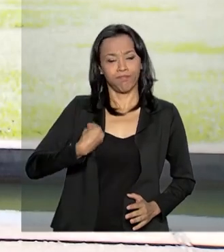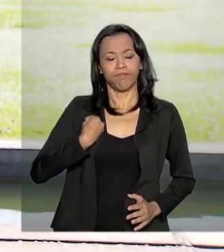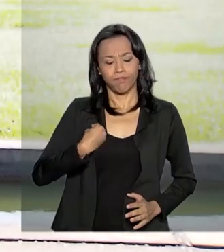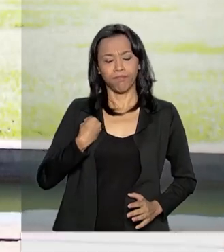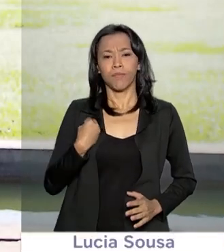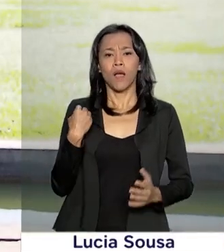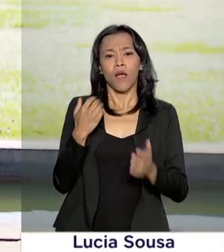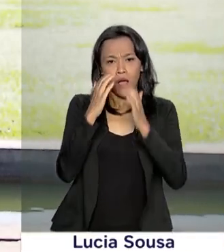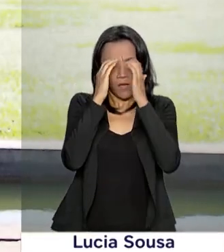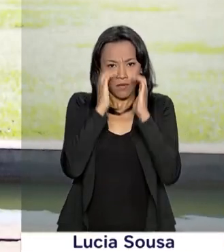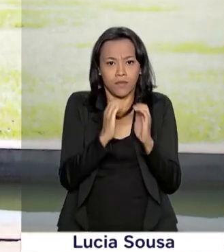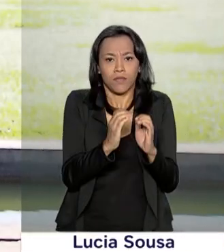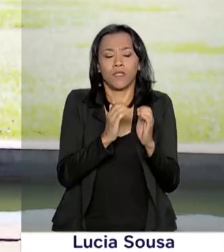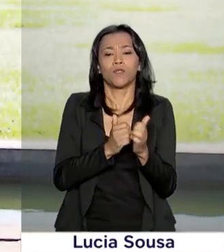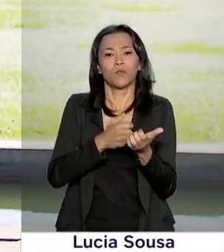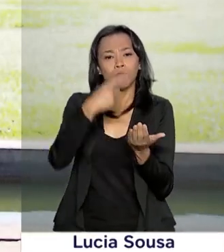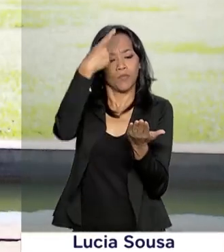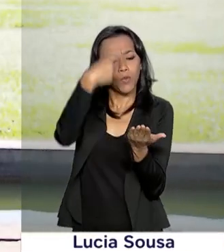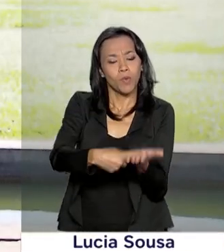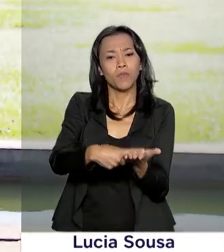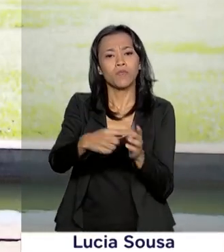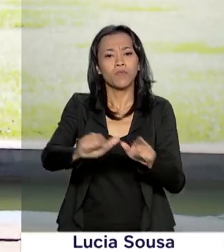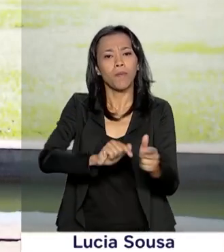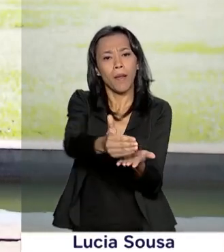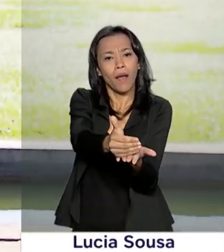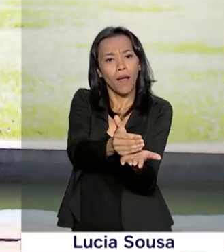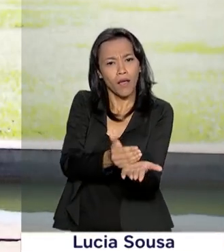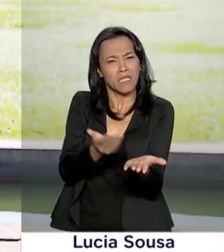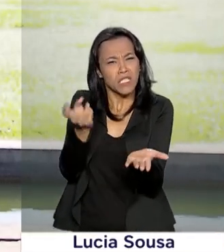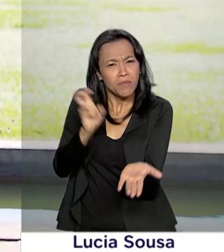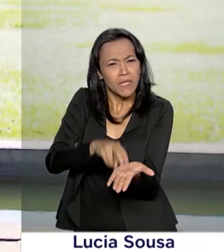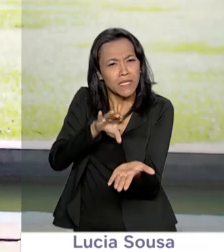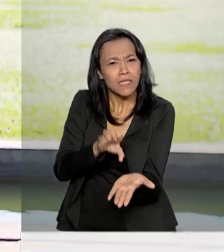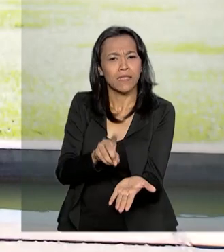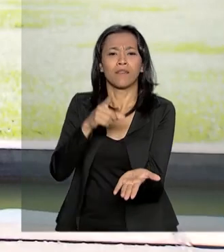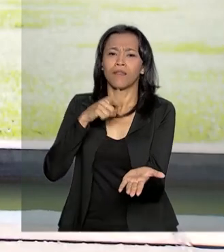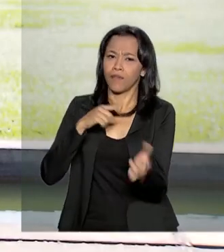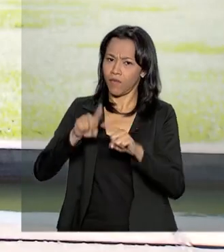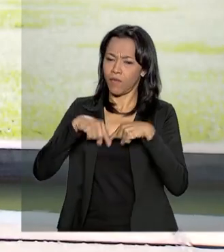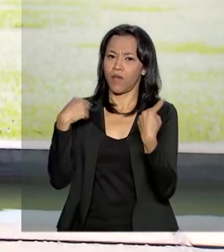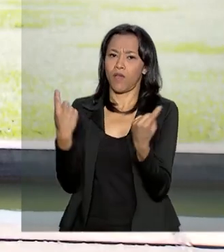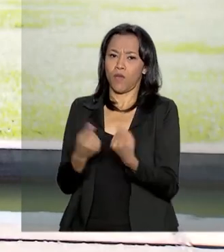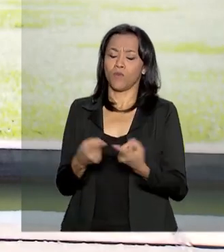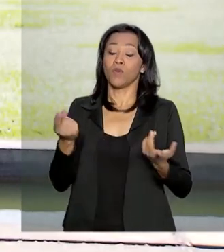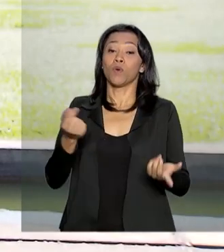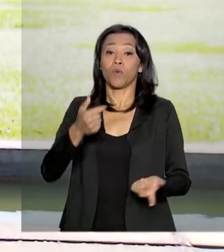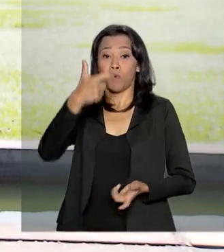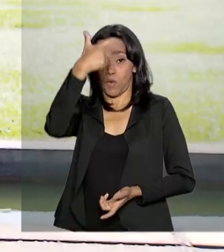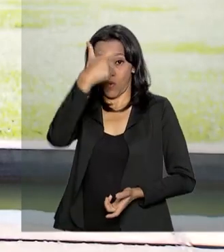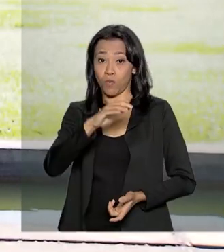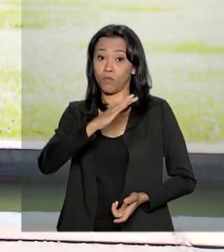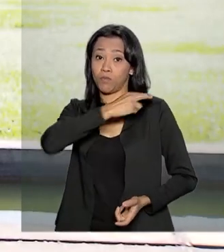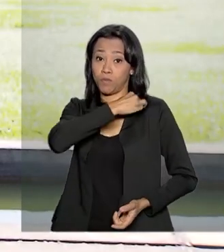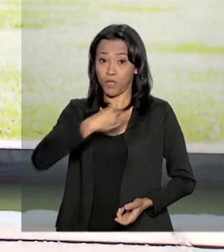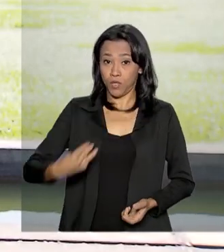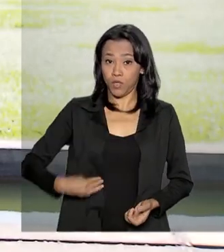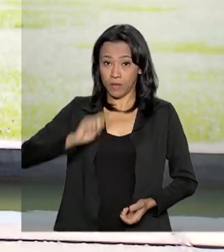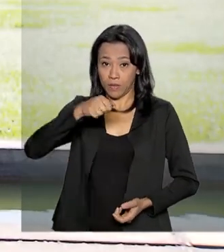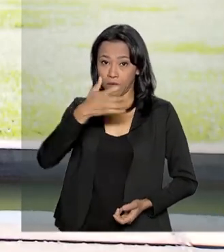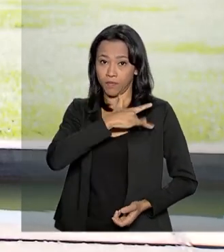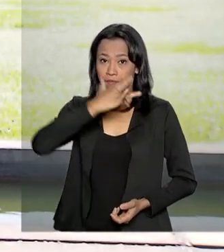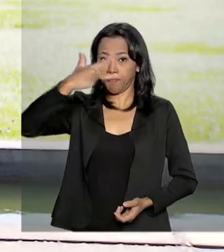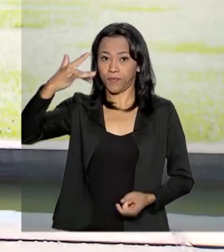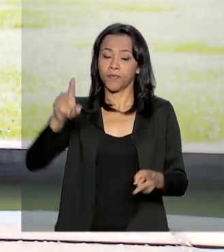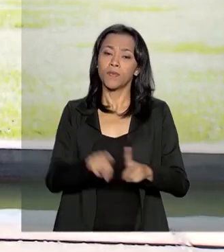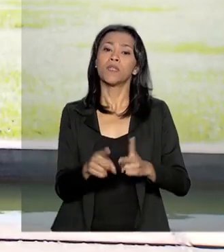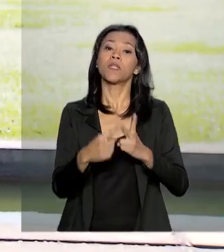agenda de trabalho hoje. Uma agenda que começou cedo com uma reunião com o ministro-chefe da Casa Civil, Onyx Lorenzoni, e o ministro-chefe da Secretaria de